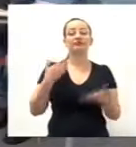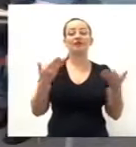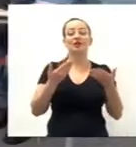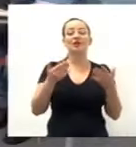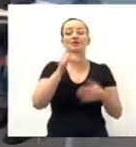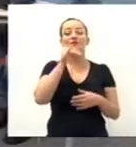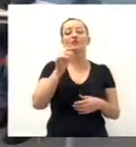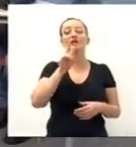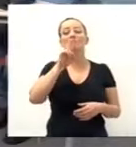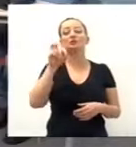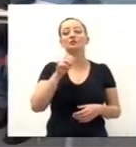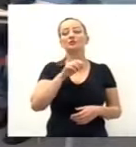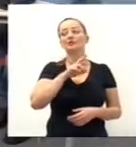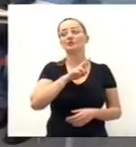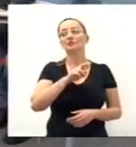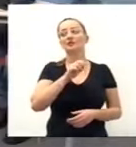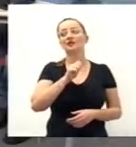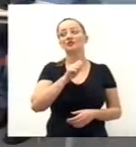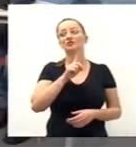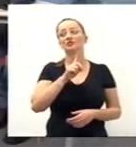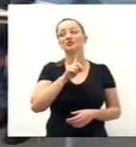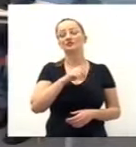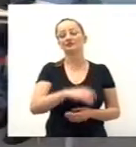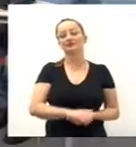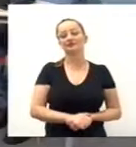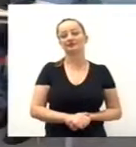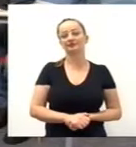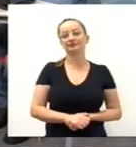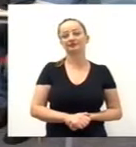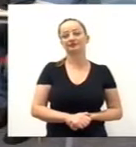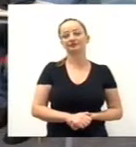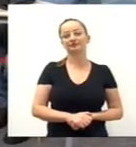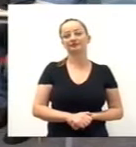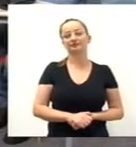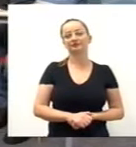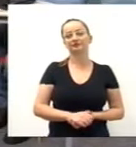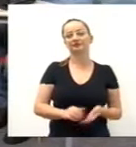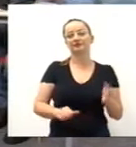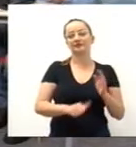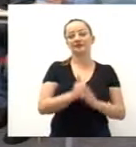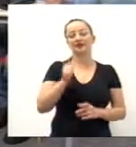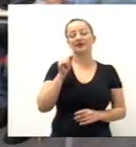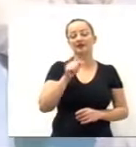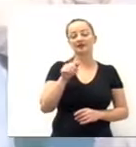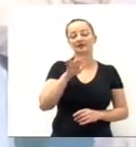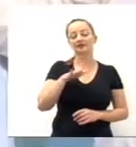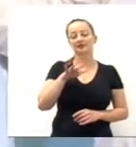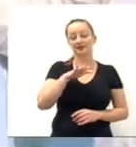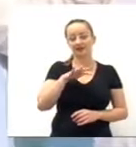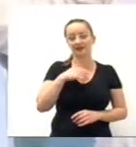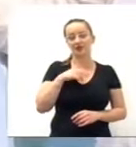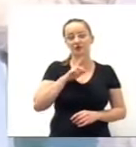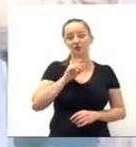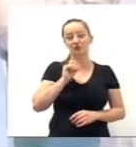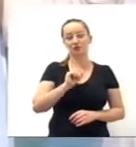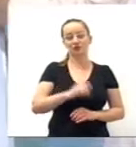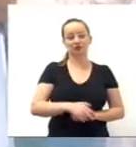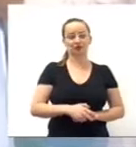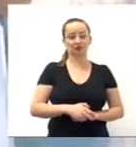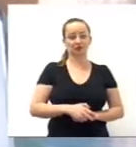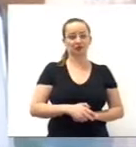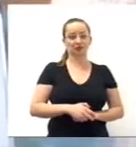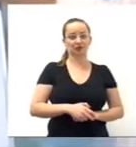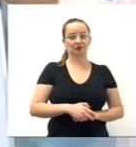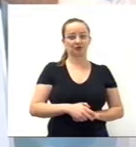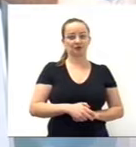radiano, tá? Então, primeiro, na trigonometria, nós utilizamos o